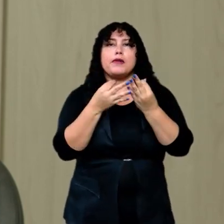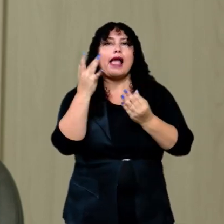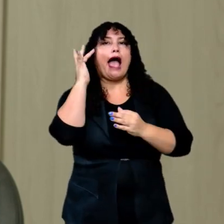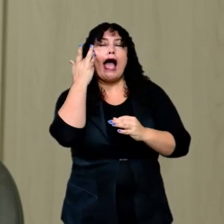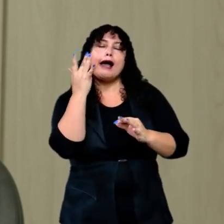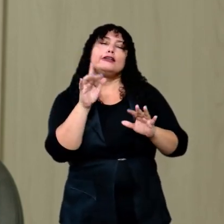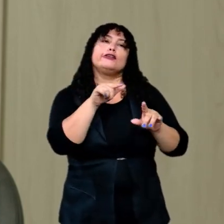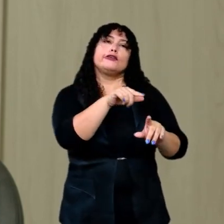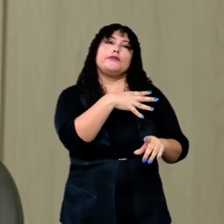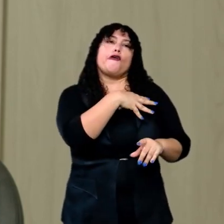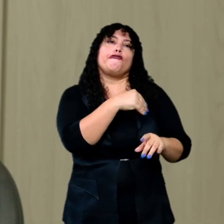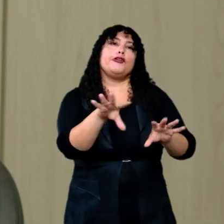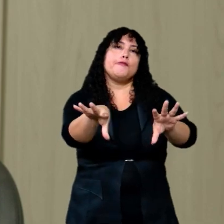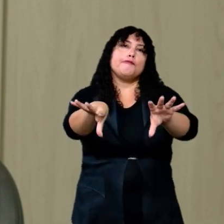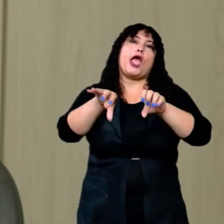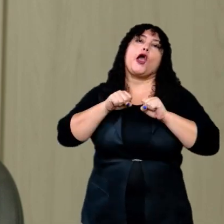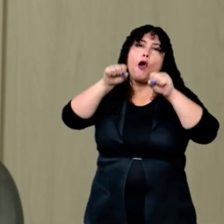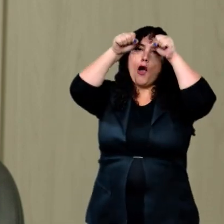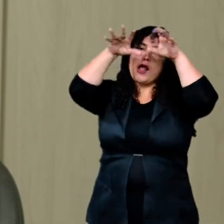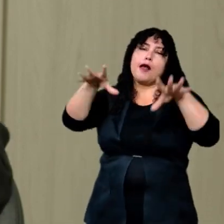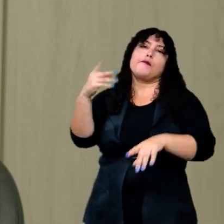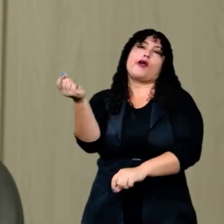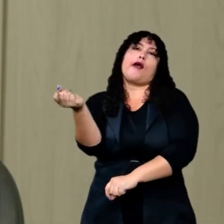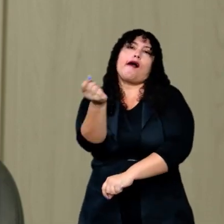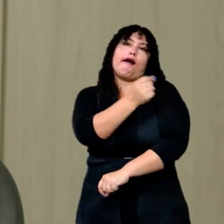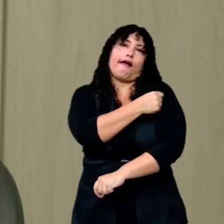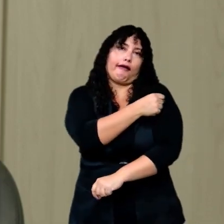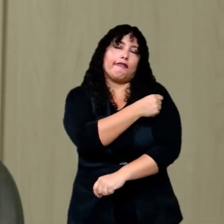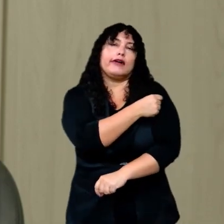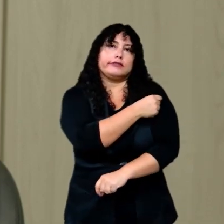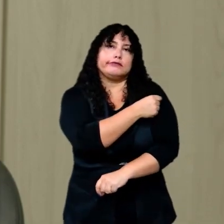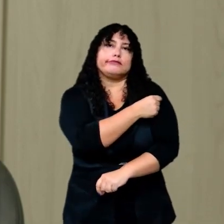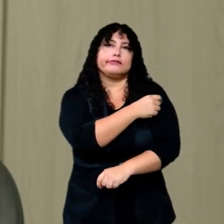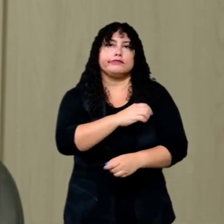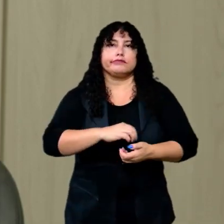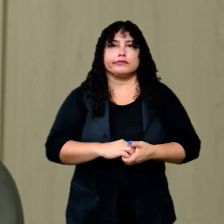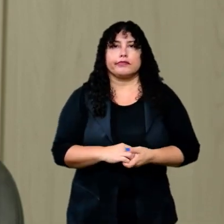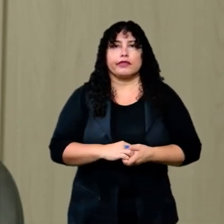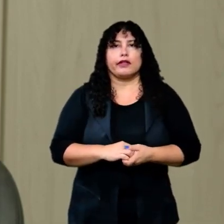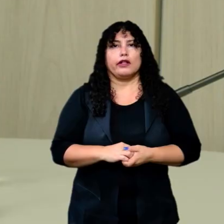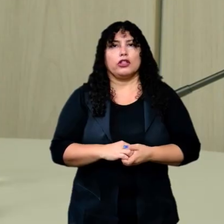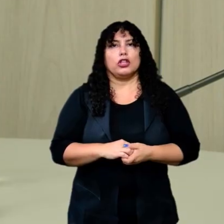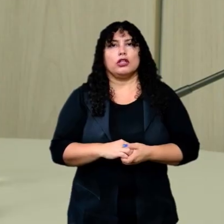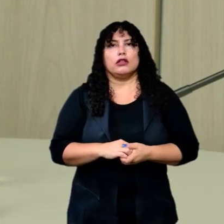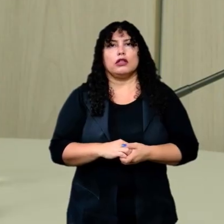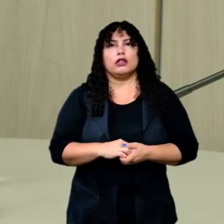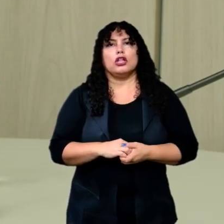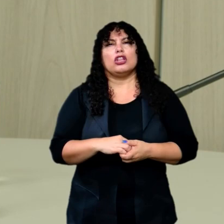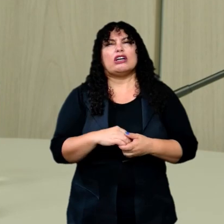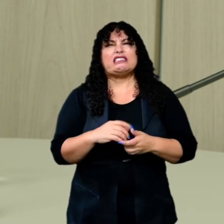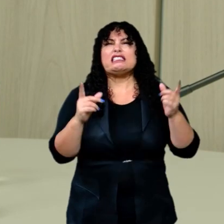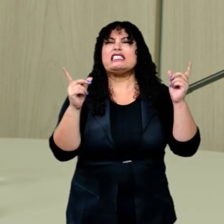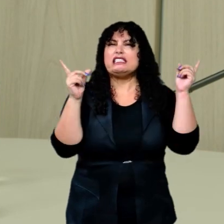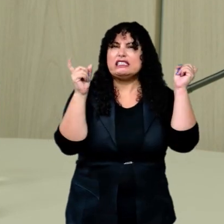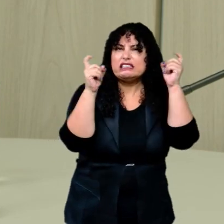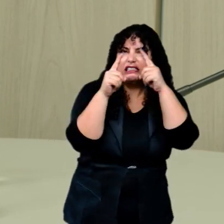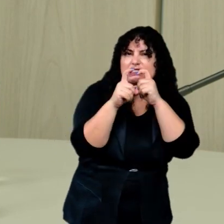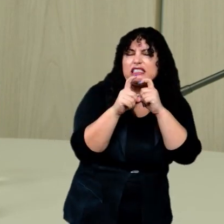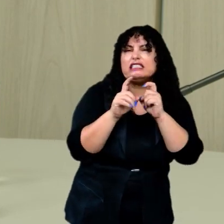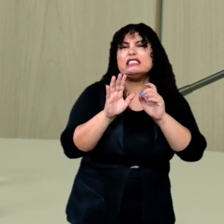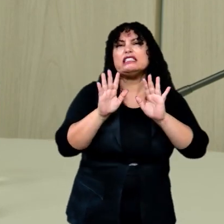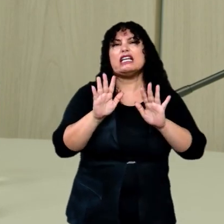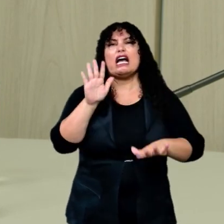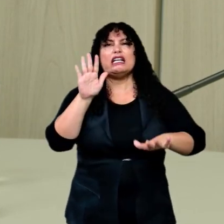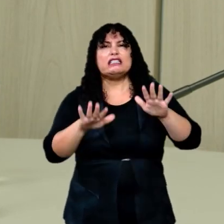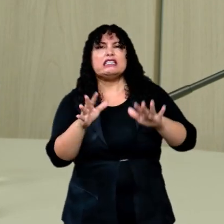meu filho pegou o autismo porque ele tomou determinada vacina. Isso é bem delicado também, né? Porque aí